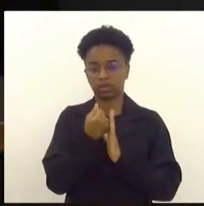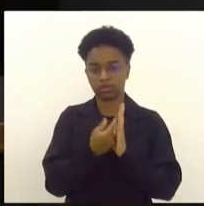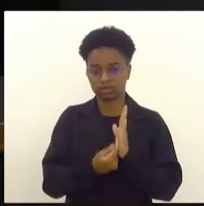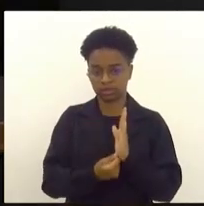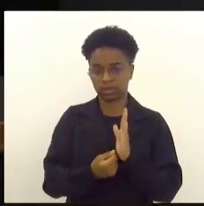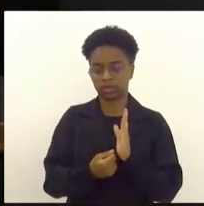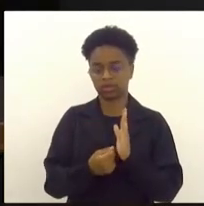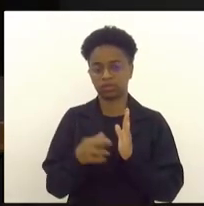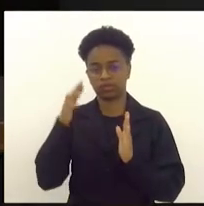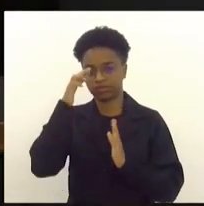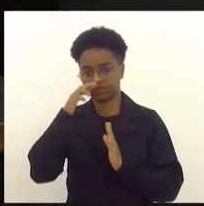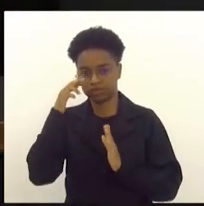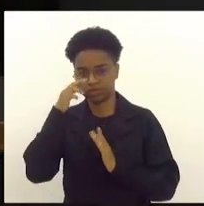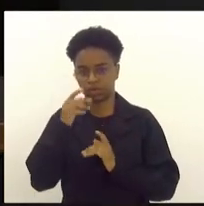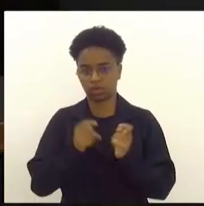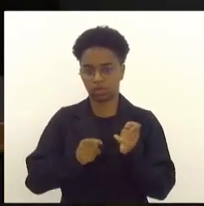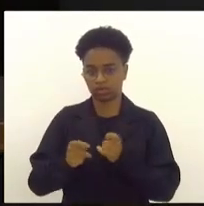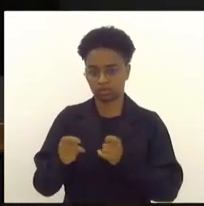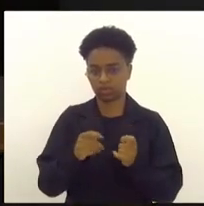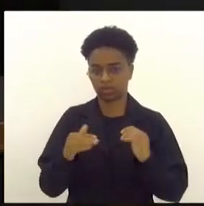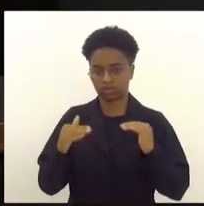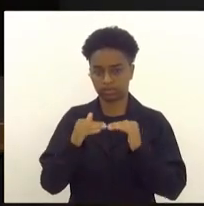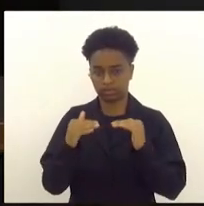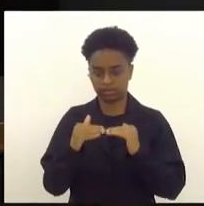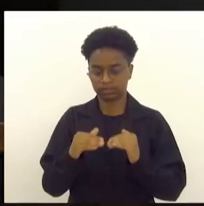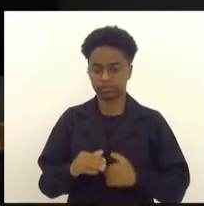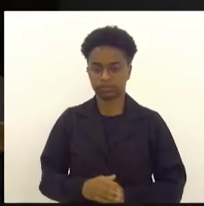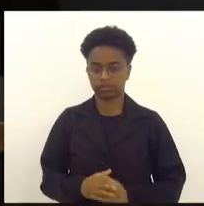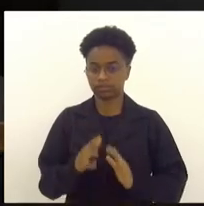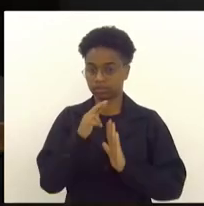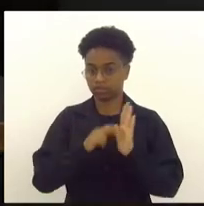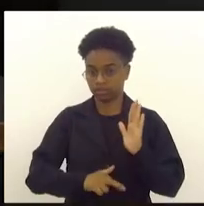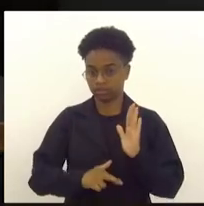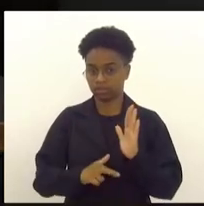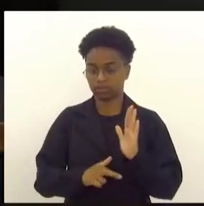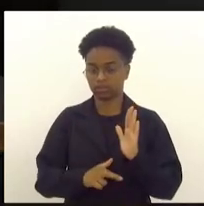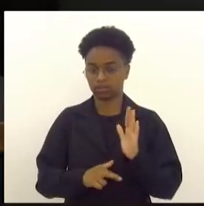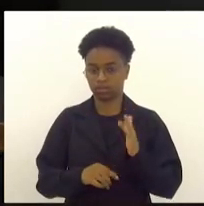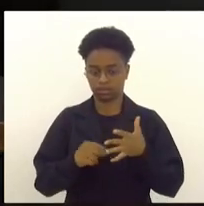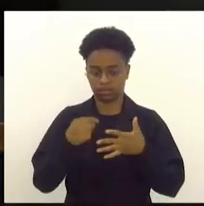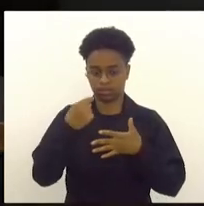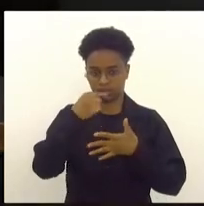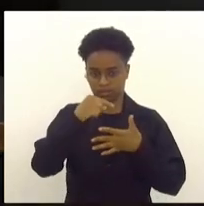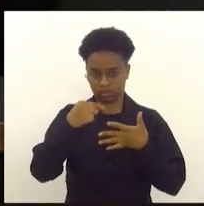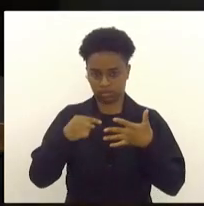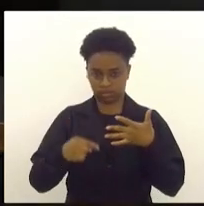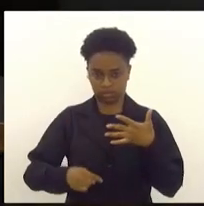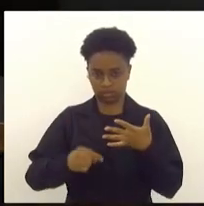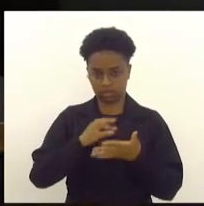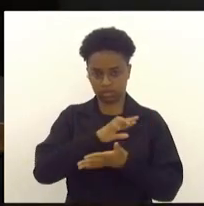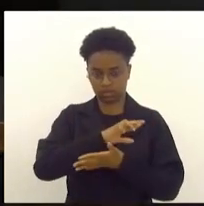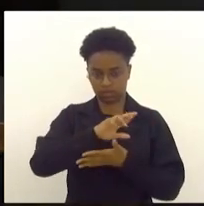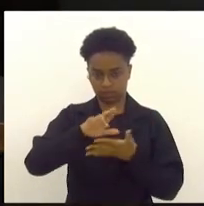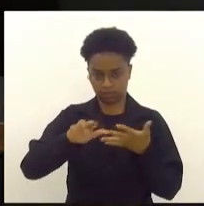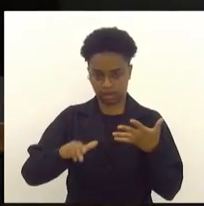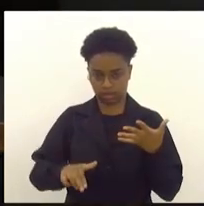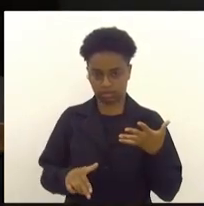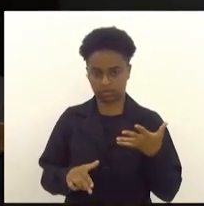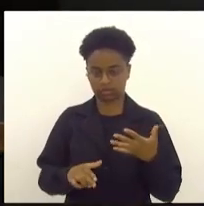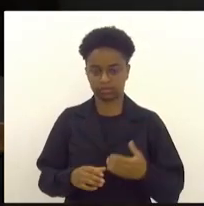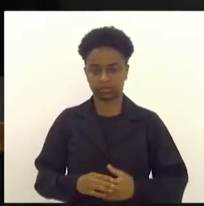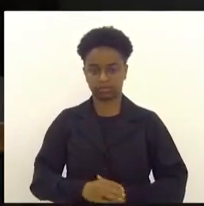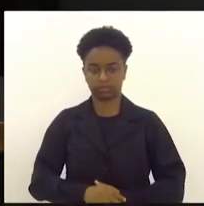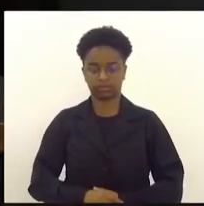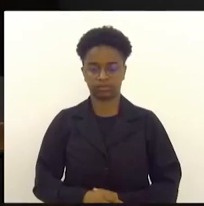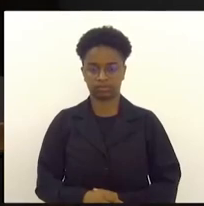Finanças fiscalização financeira e controle favorável relatores deputados Dr Serginho Rosemberg Reis